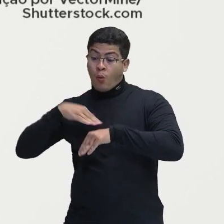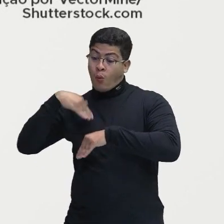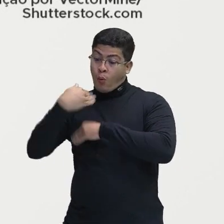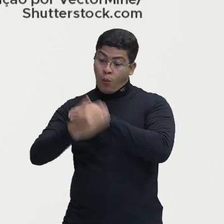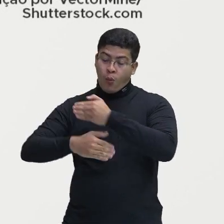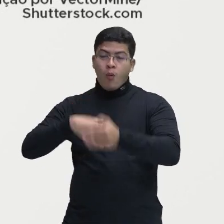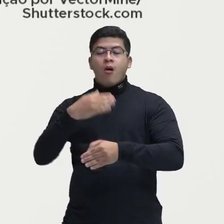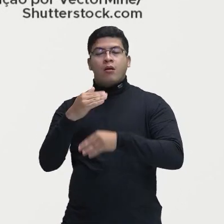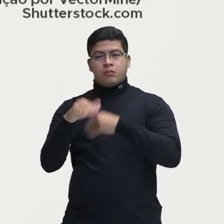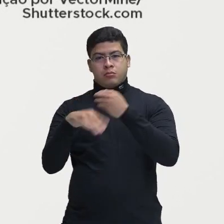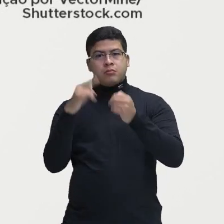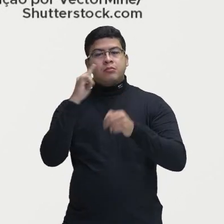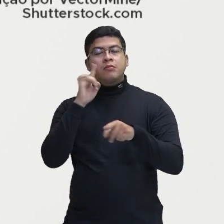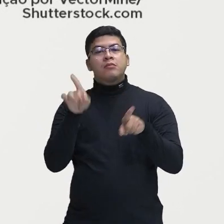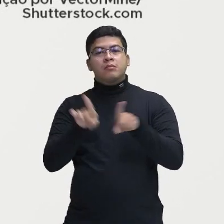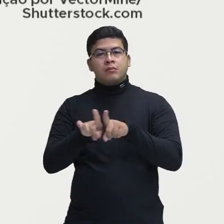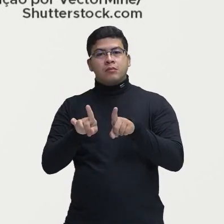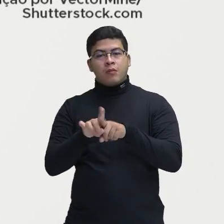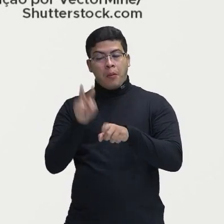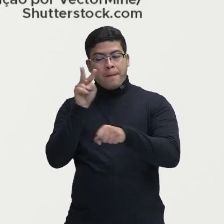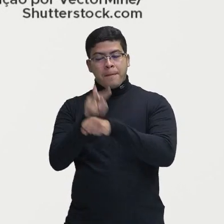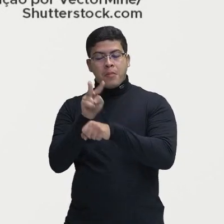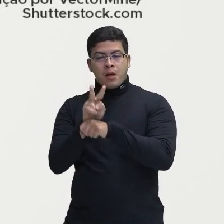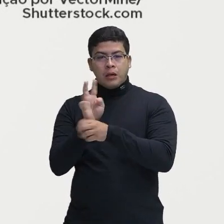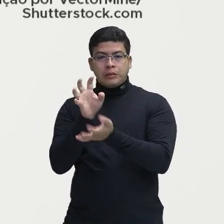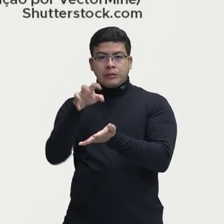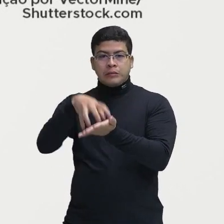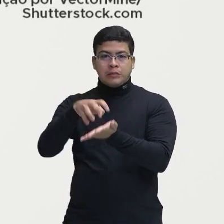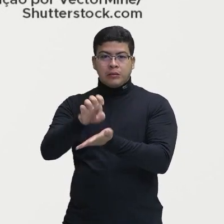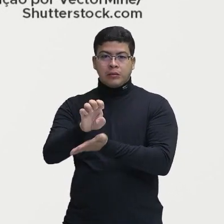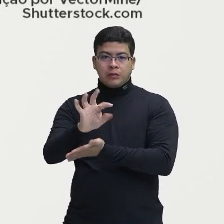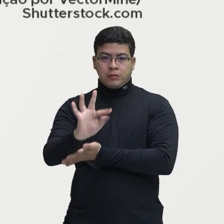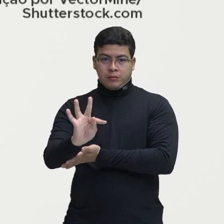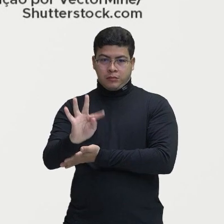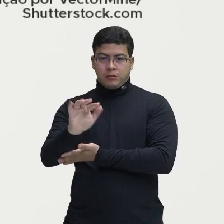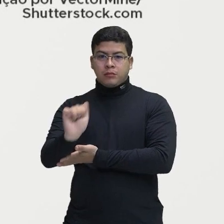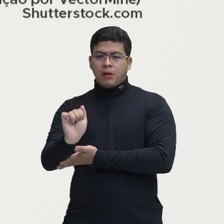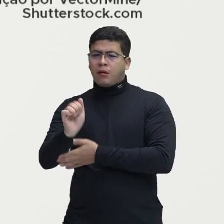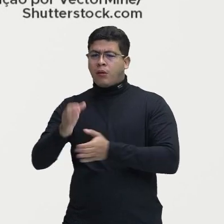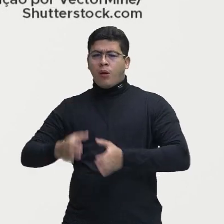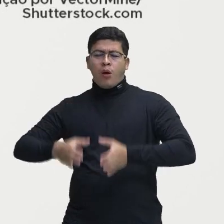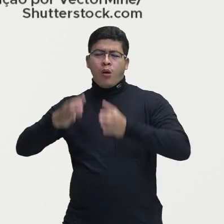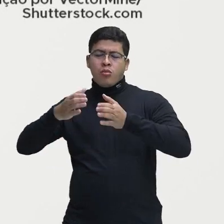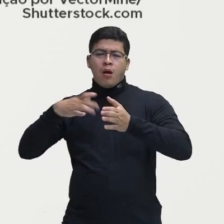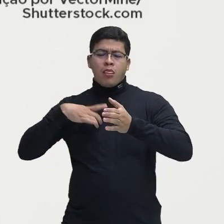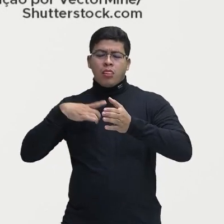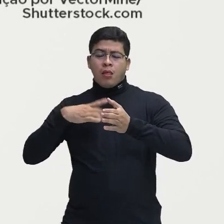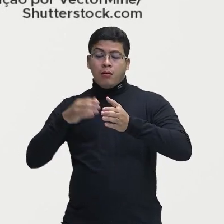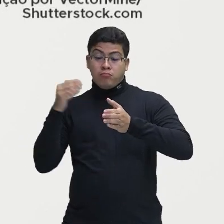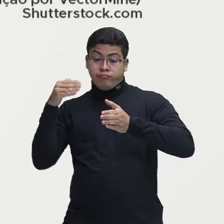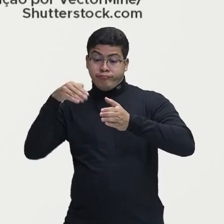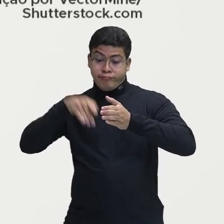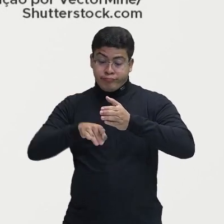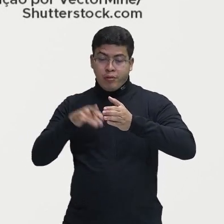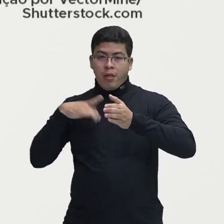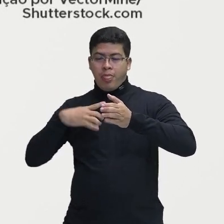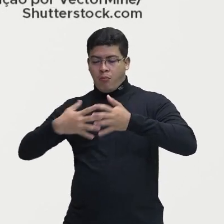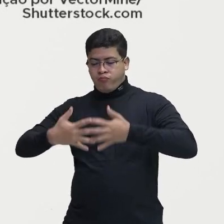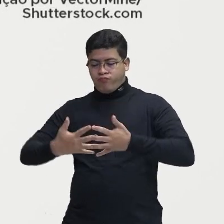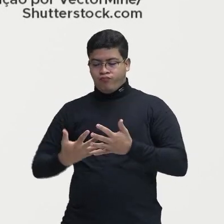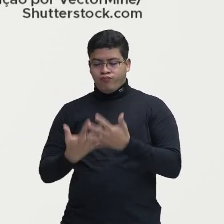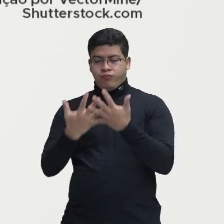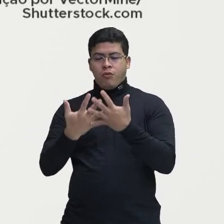processo da estação de tratamento. O primeiro tanque geralmente é um tanque com grades, Então, existem algumas grades já